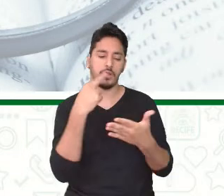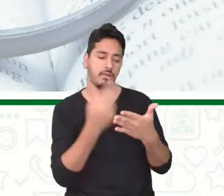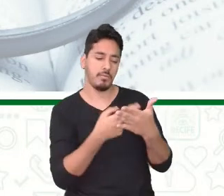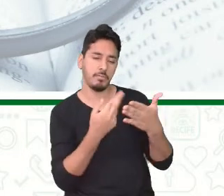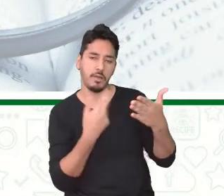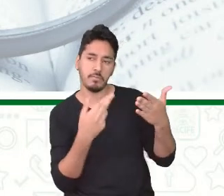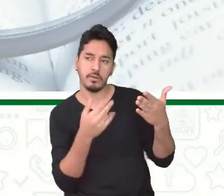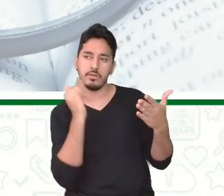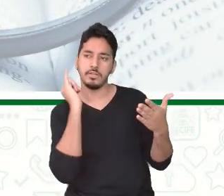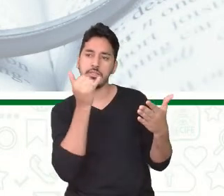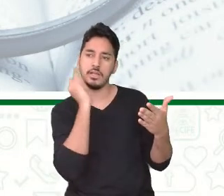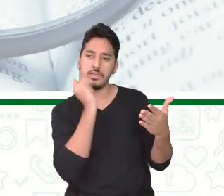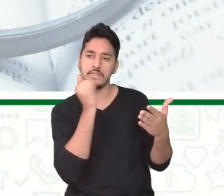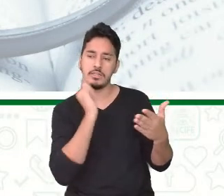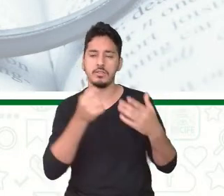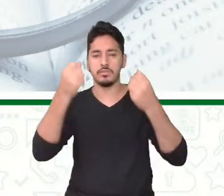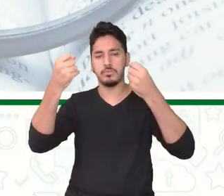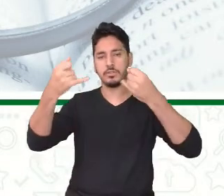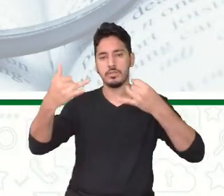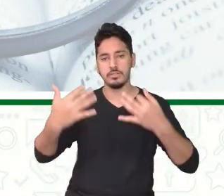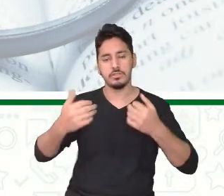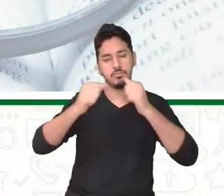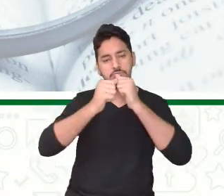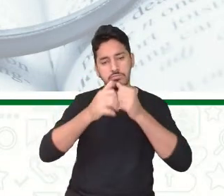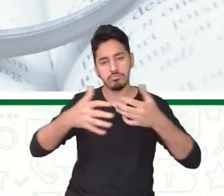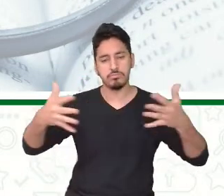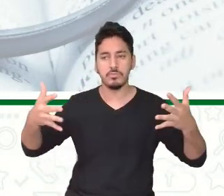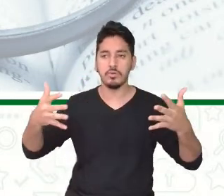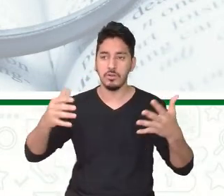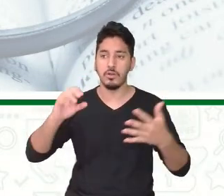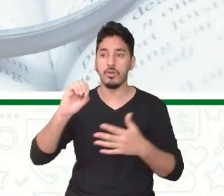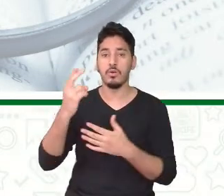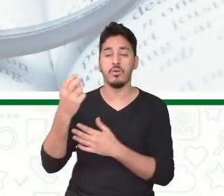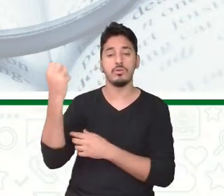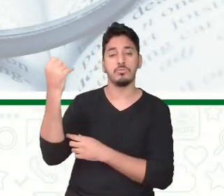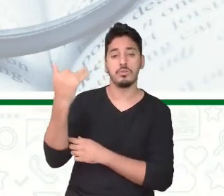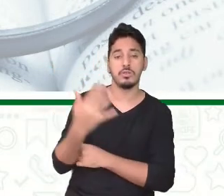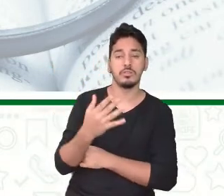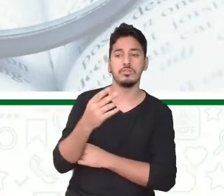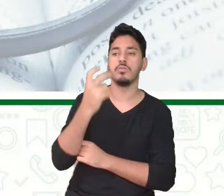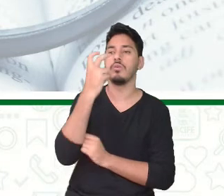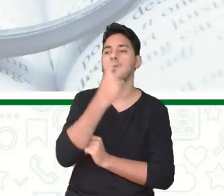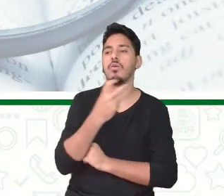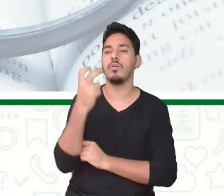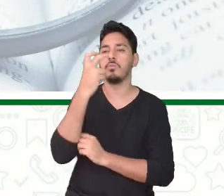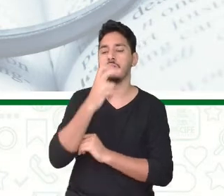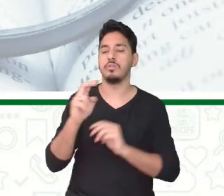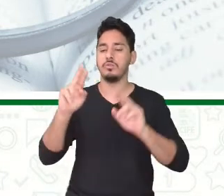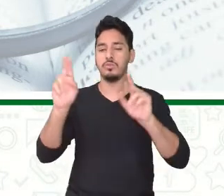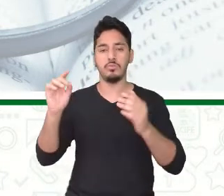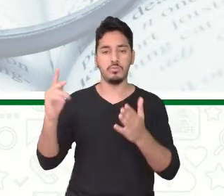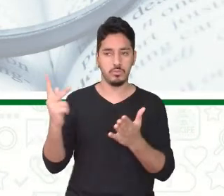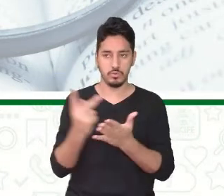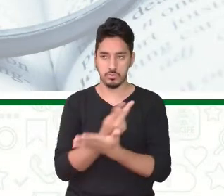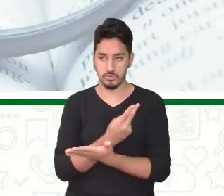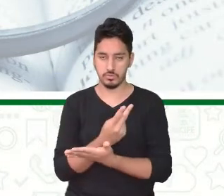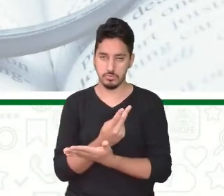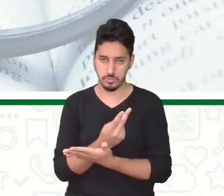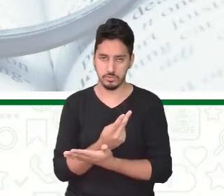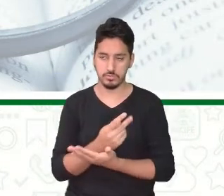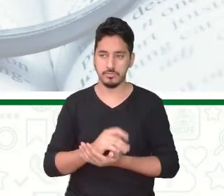É uma narração, é uma descrição, explanação ou explicação feita oralmente sobre uma situação